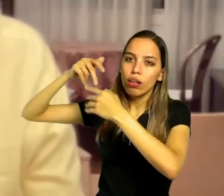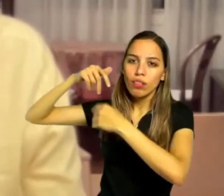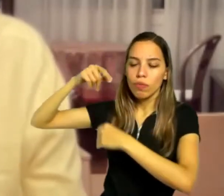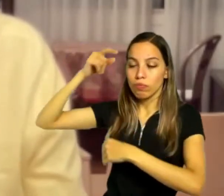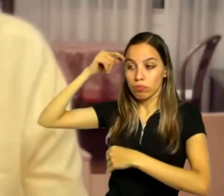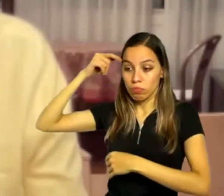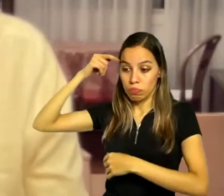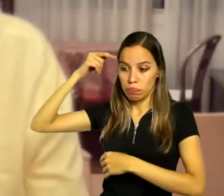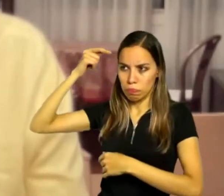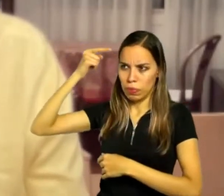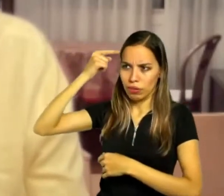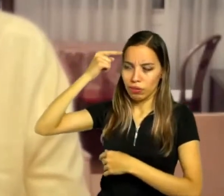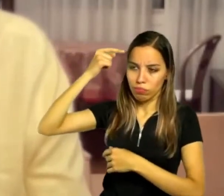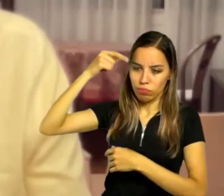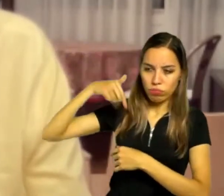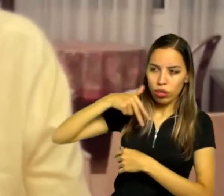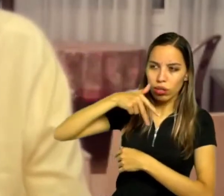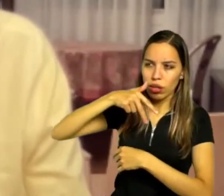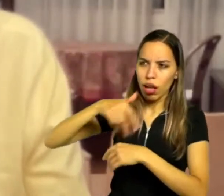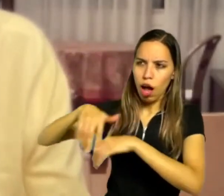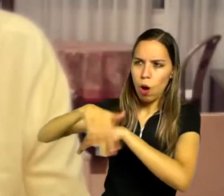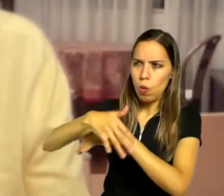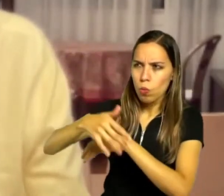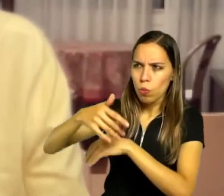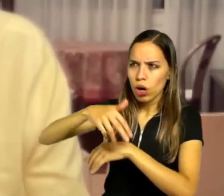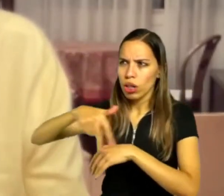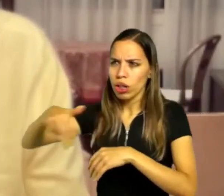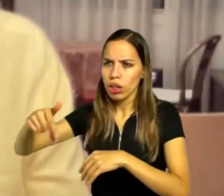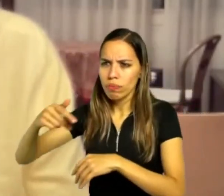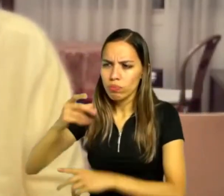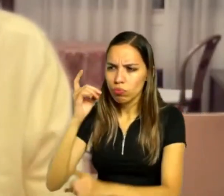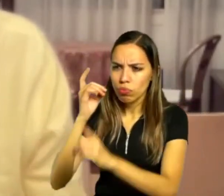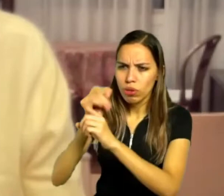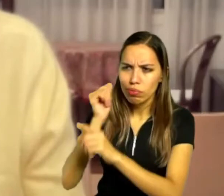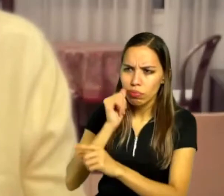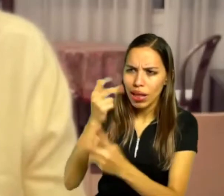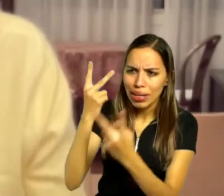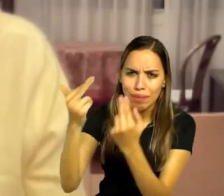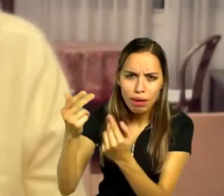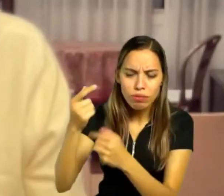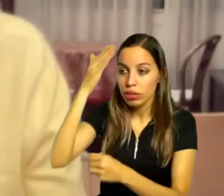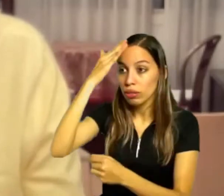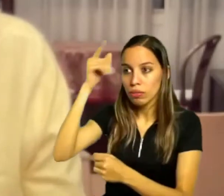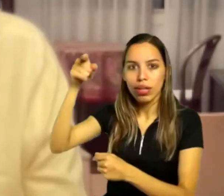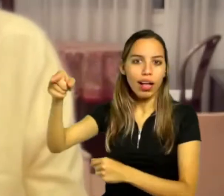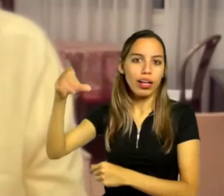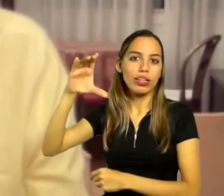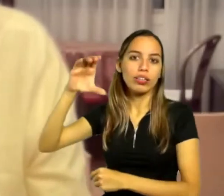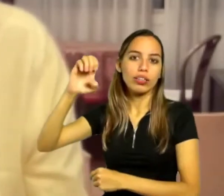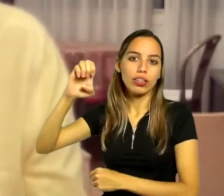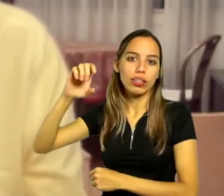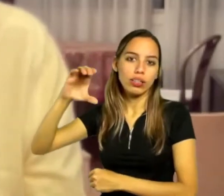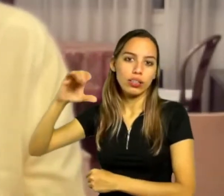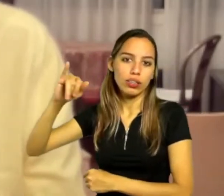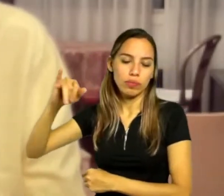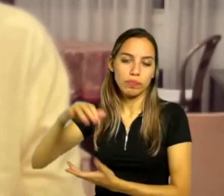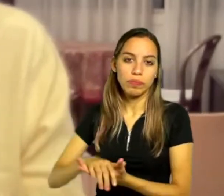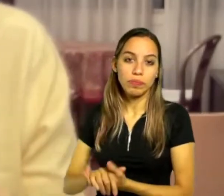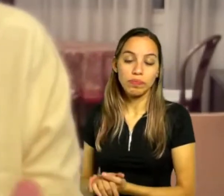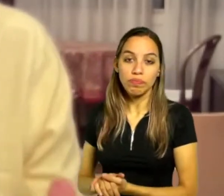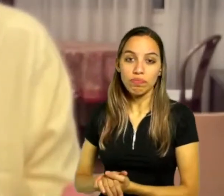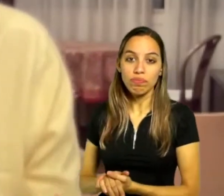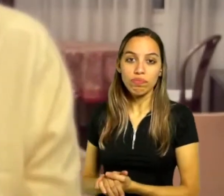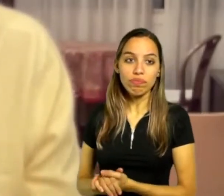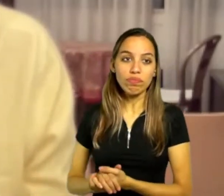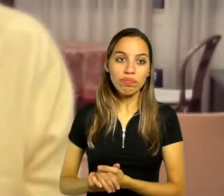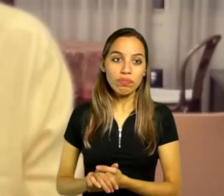me encantar pelas palavras e pela forma pela qual ele descrevia os personagens, né? E te dava uma ideia de como são